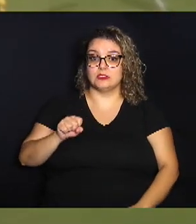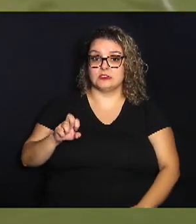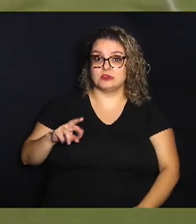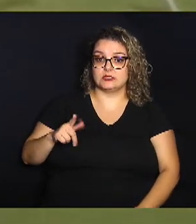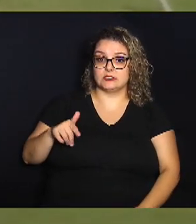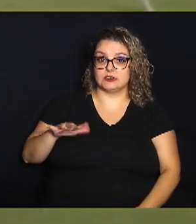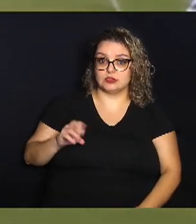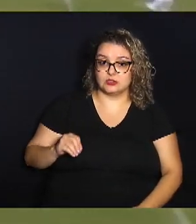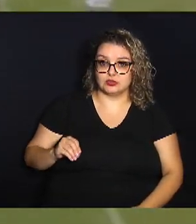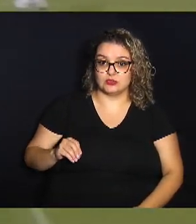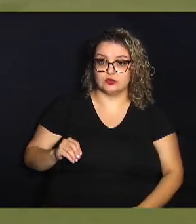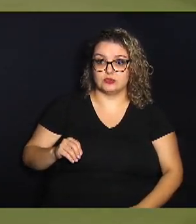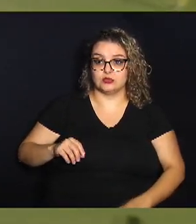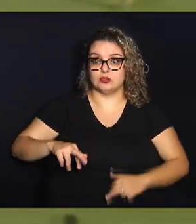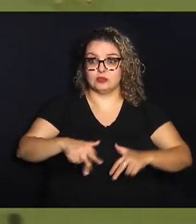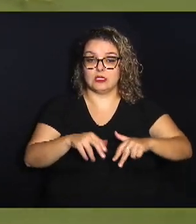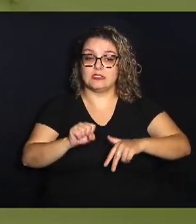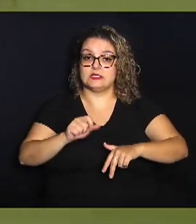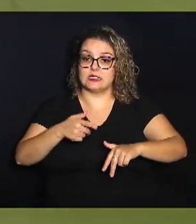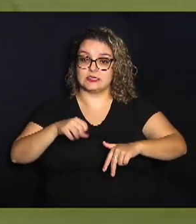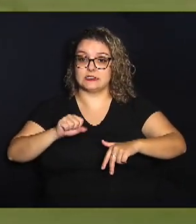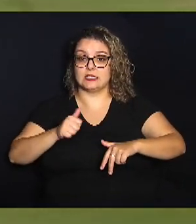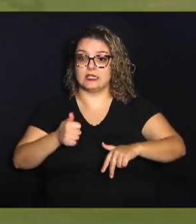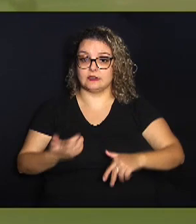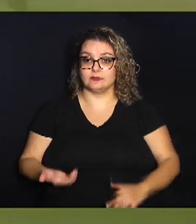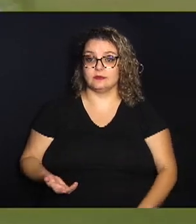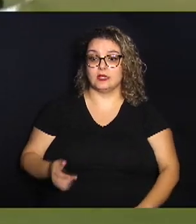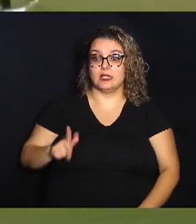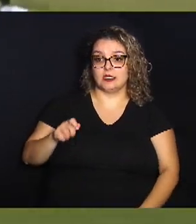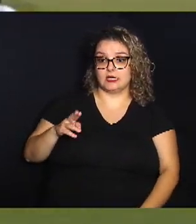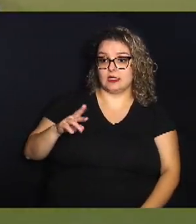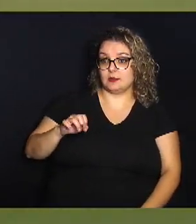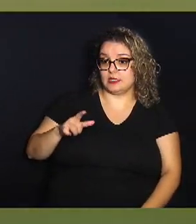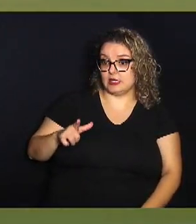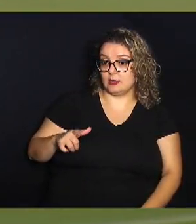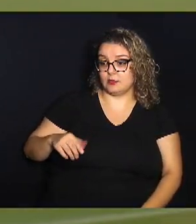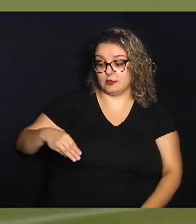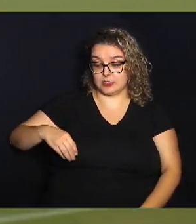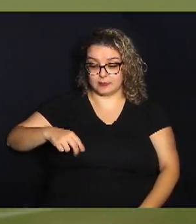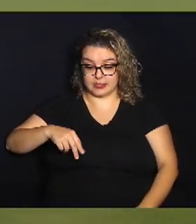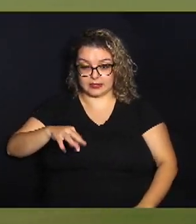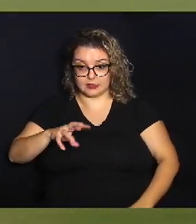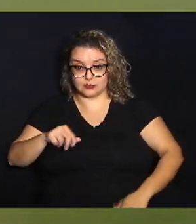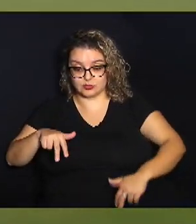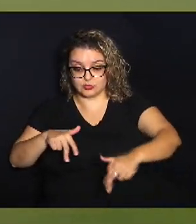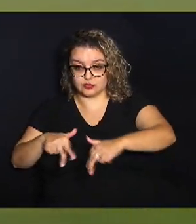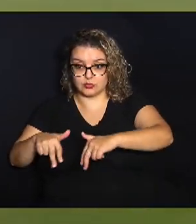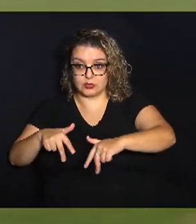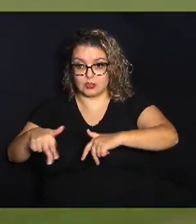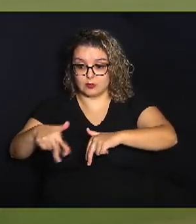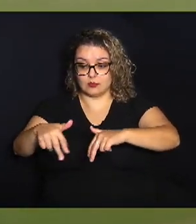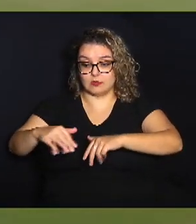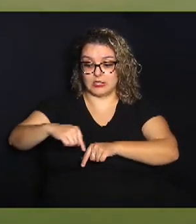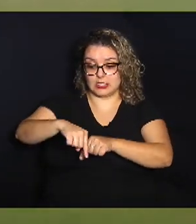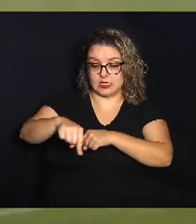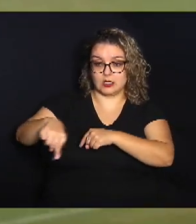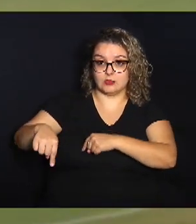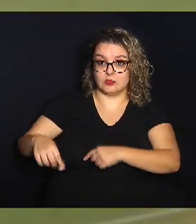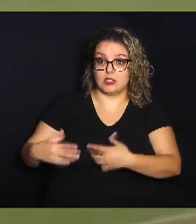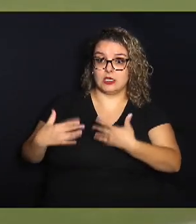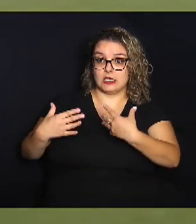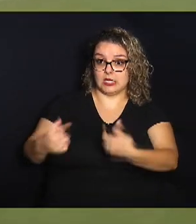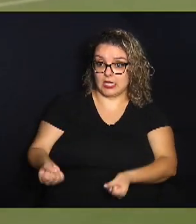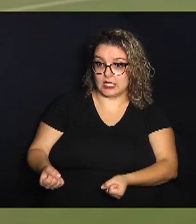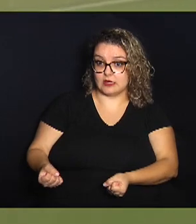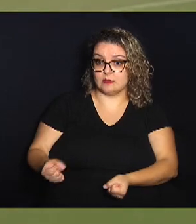Rafael desarmou o Sassá. Gabriel Novaes tocou para Matheus Regis e correu para a área. E recebeu